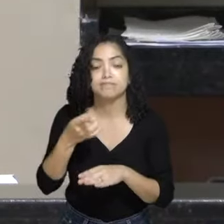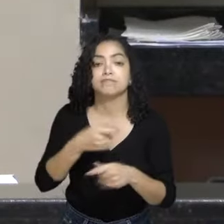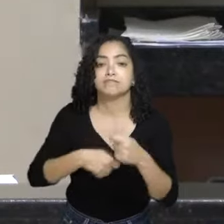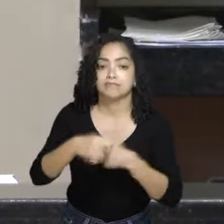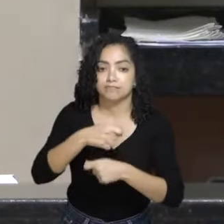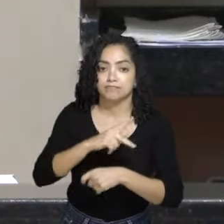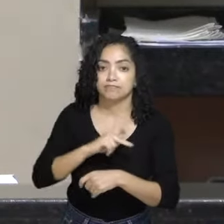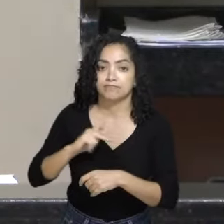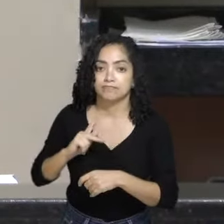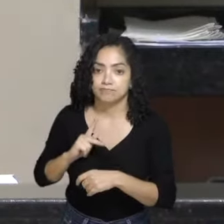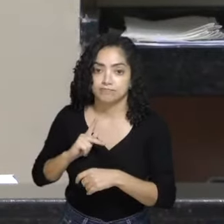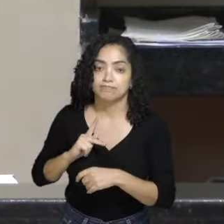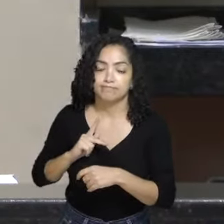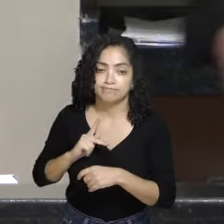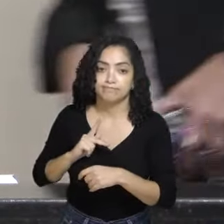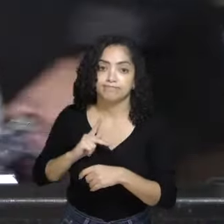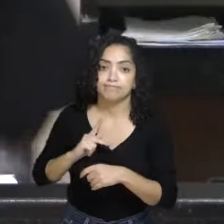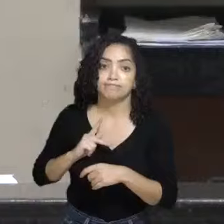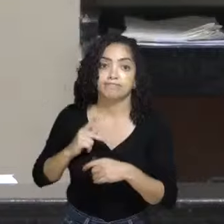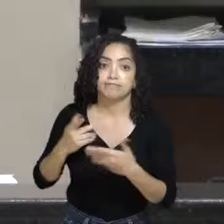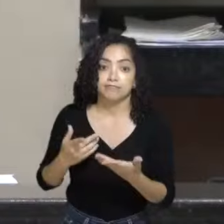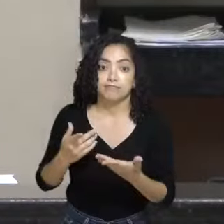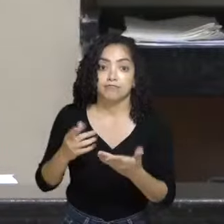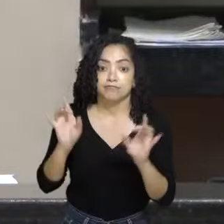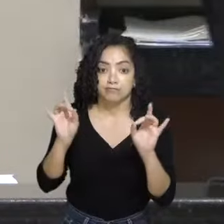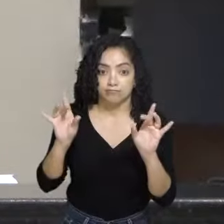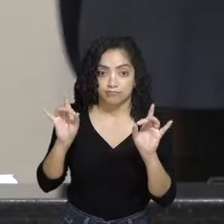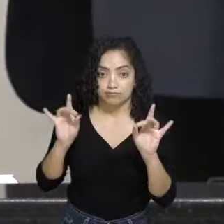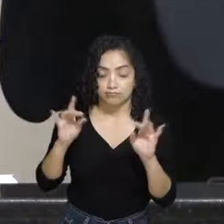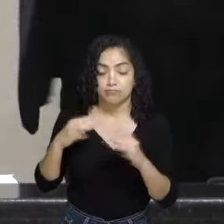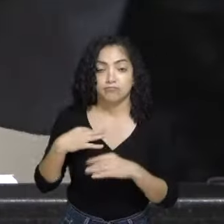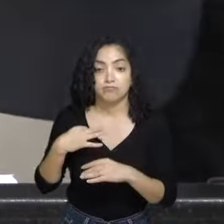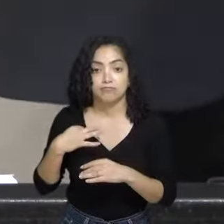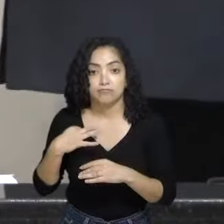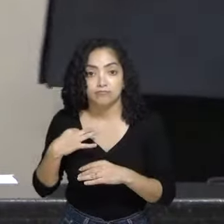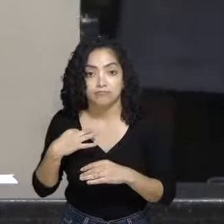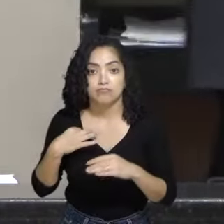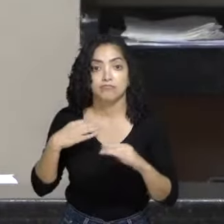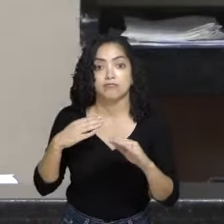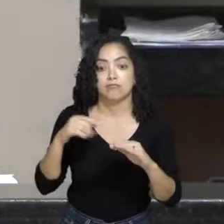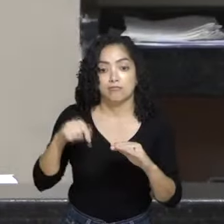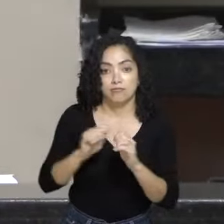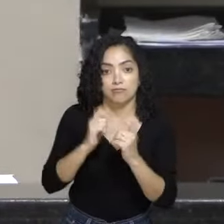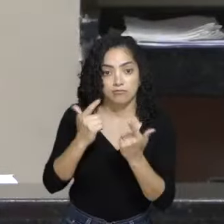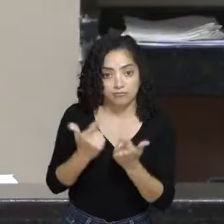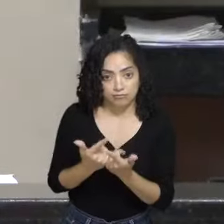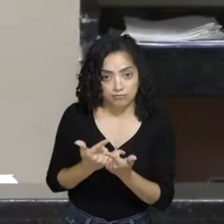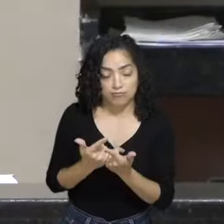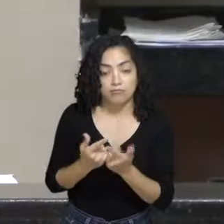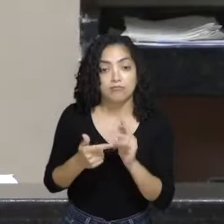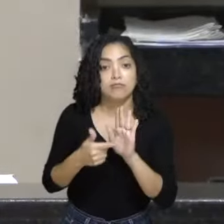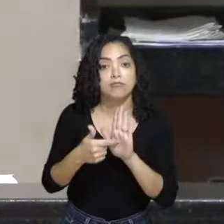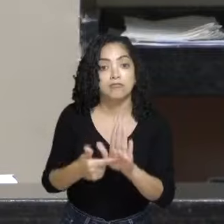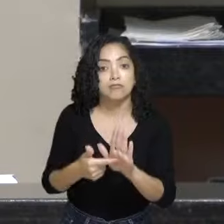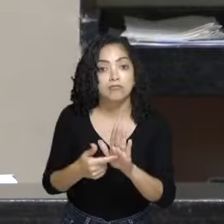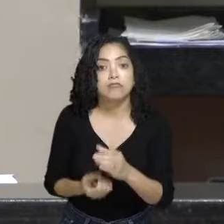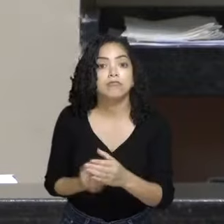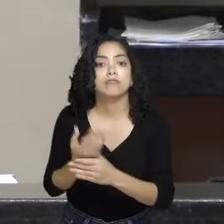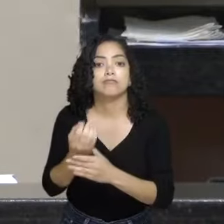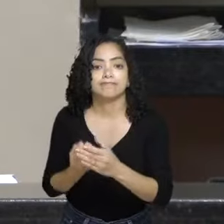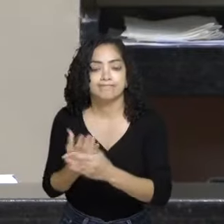pública por meio das transferências especiais voluntárias. A Casa Legislativa também pôde demonstrar sua produtividade